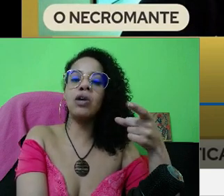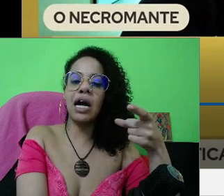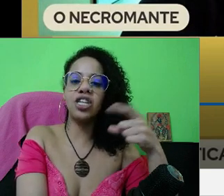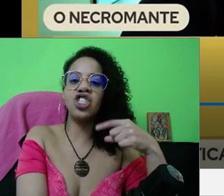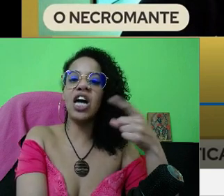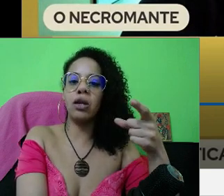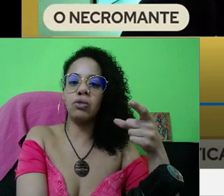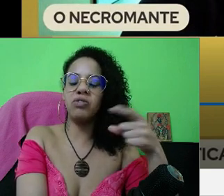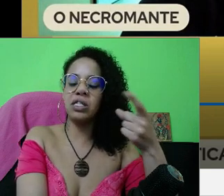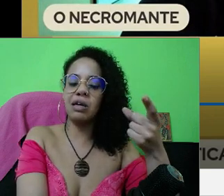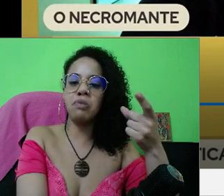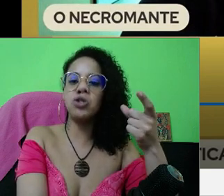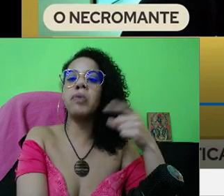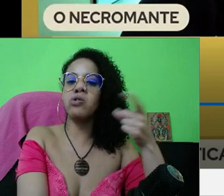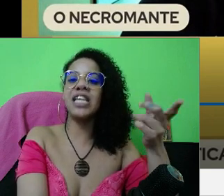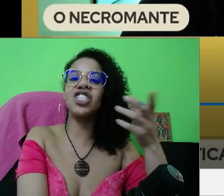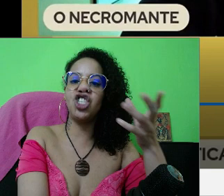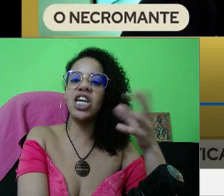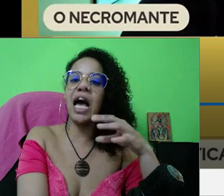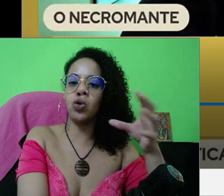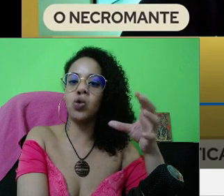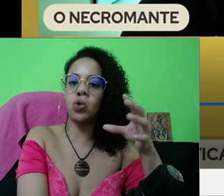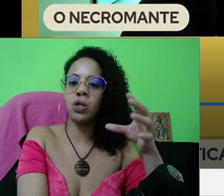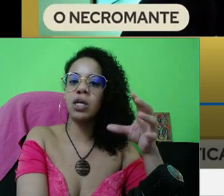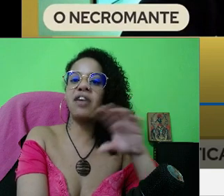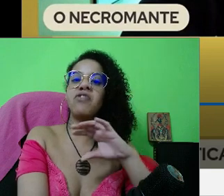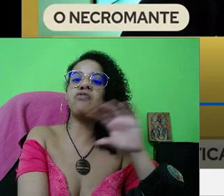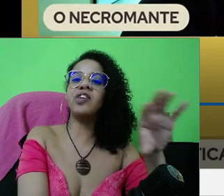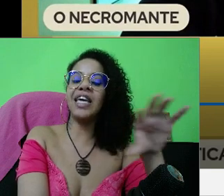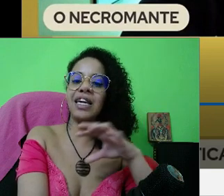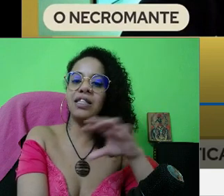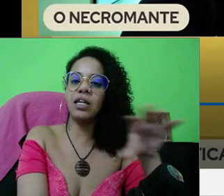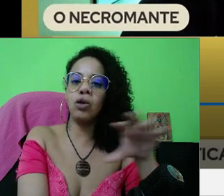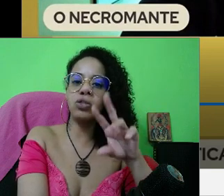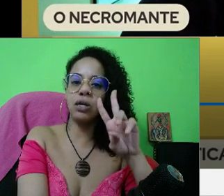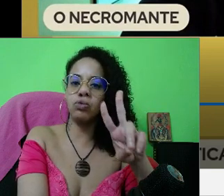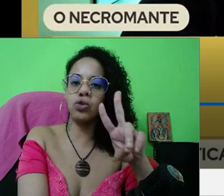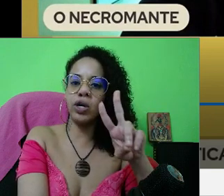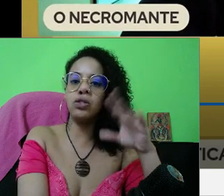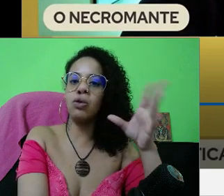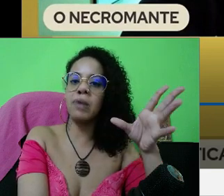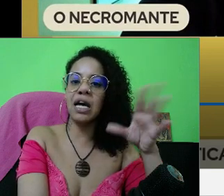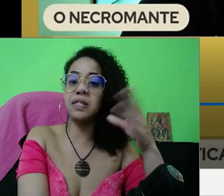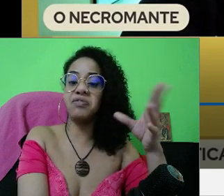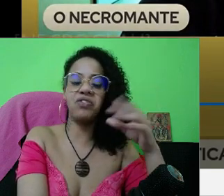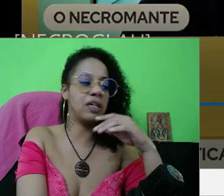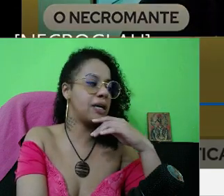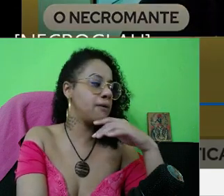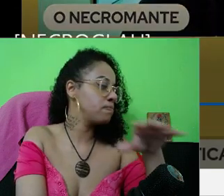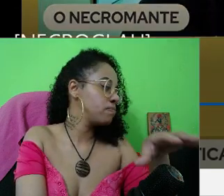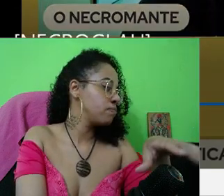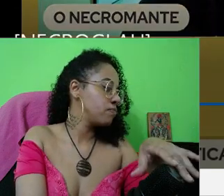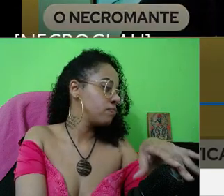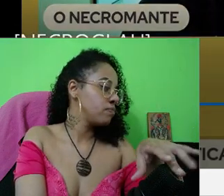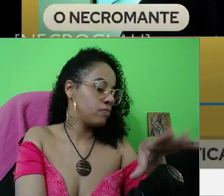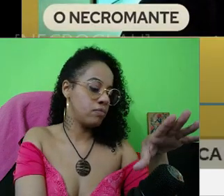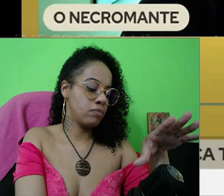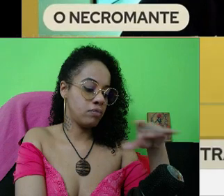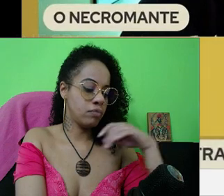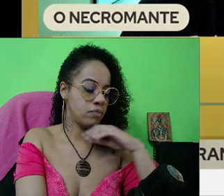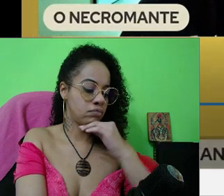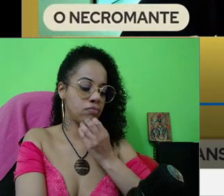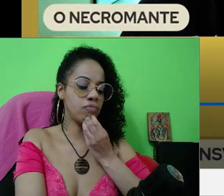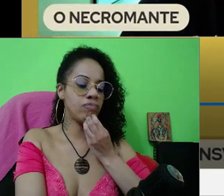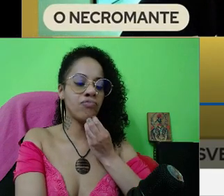sim de dialogar diálogo você sabe muito bem o que é diálogo que envolve interlocução dois ou mais enfim né